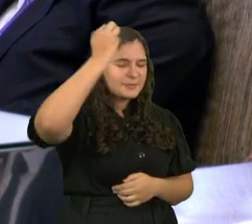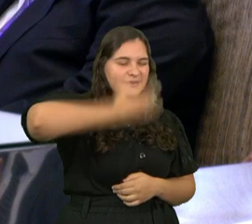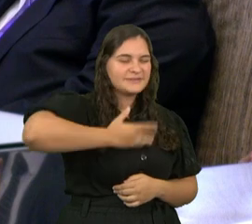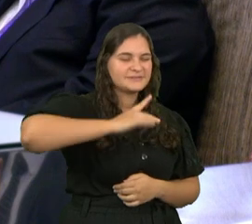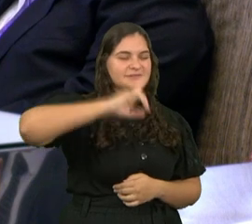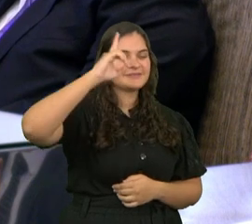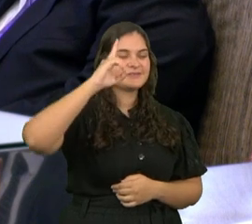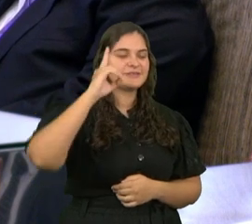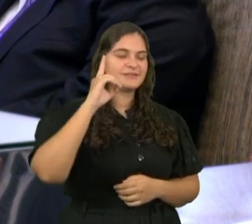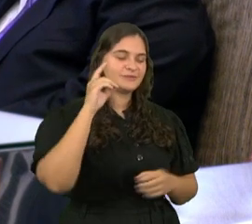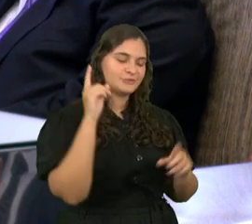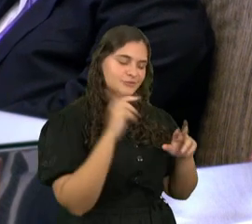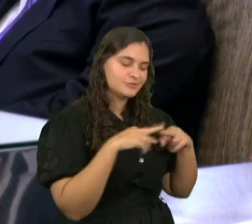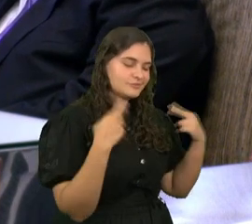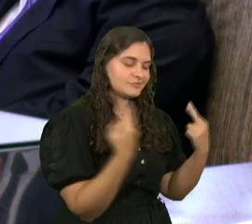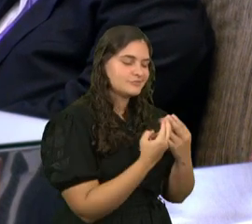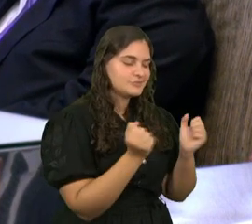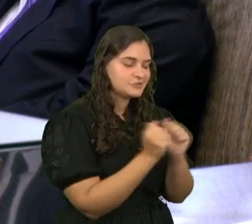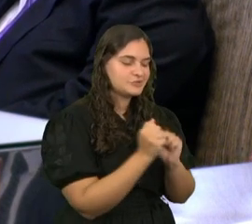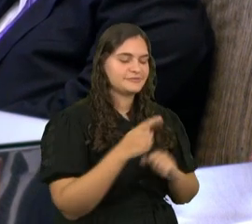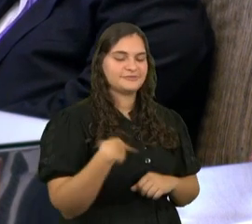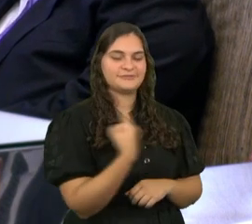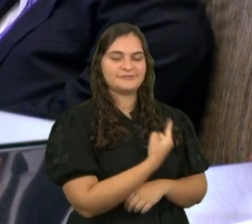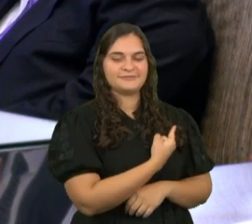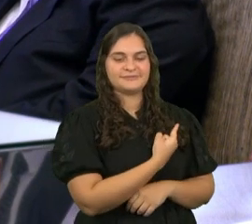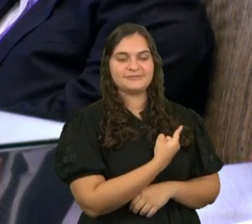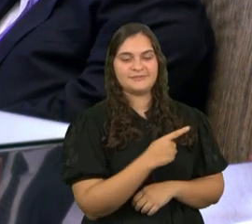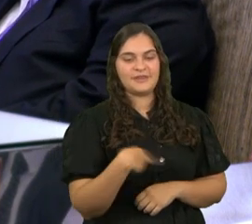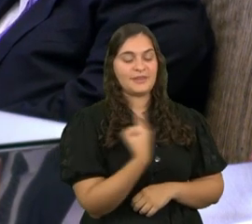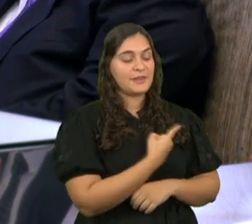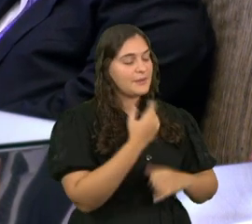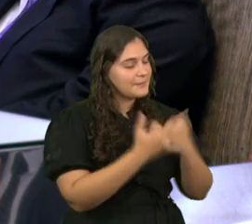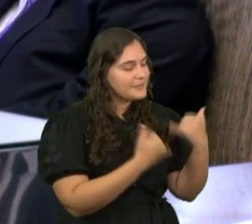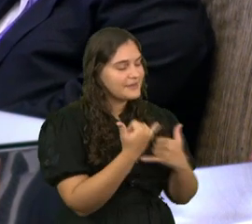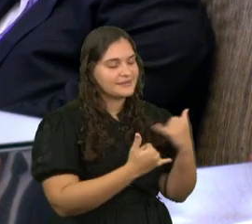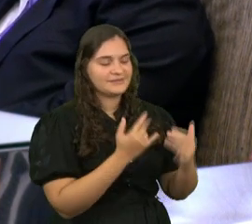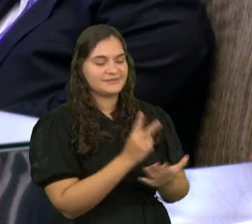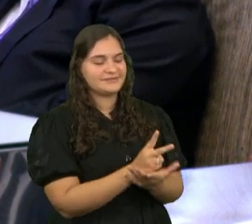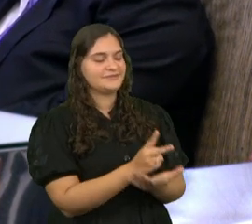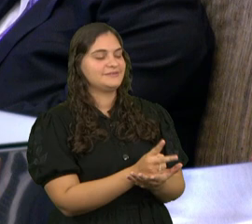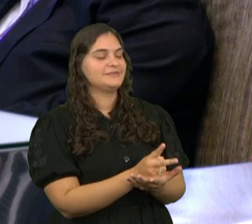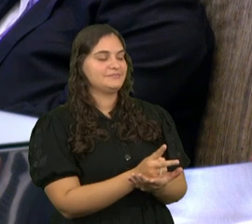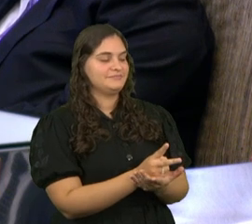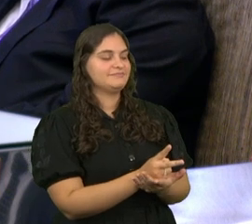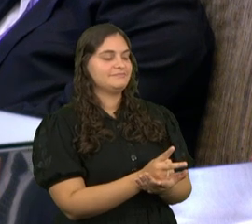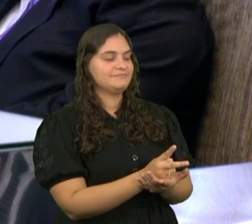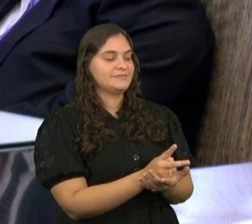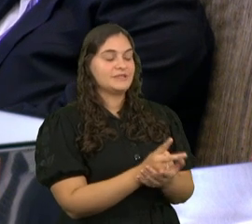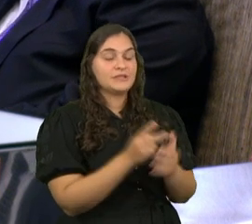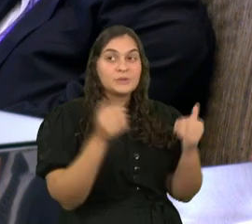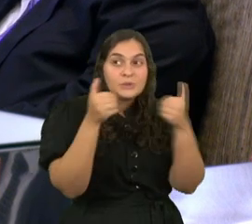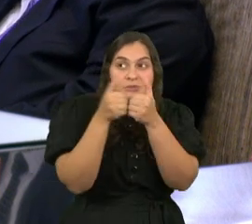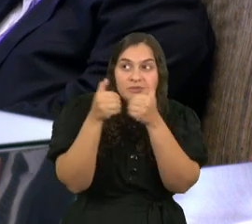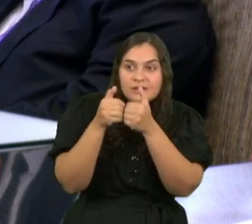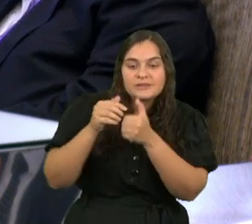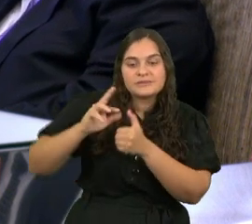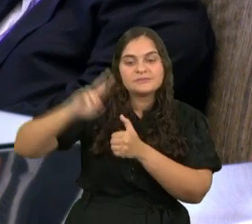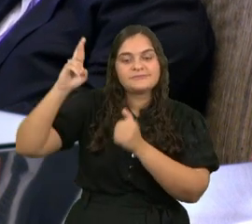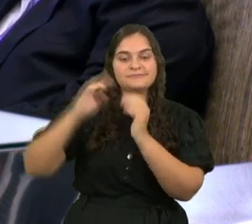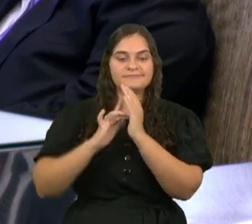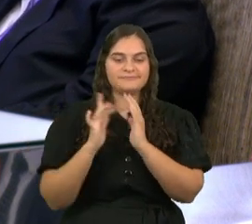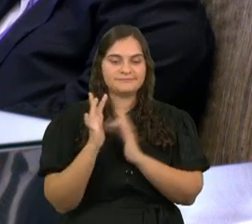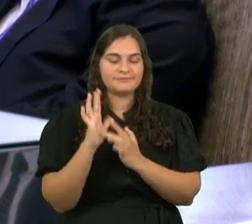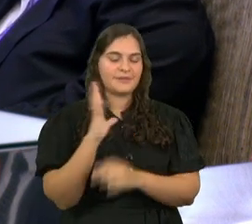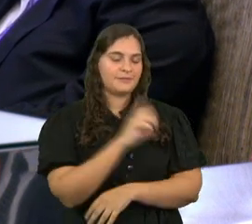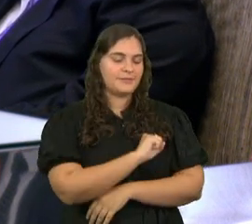no nosso meio. A nossa brincadeira sempre foi estar perto de Jesus.